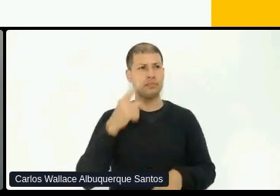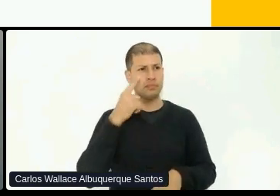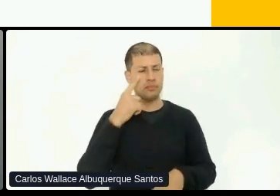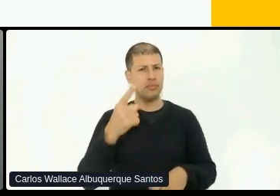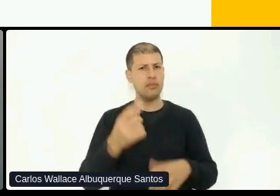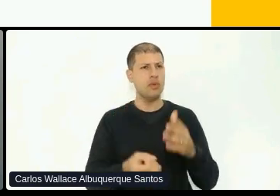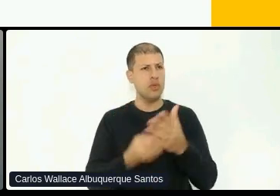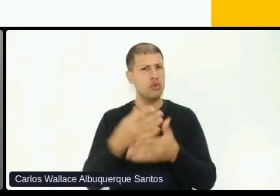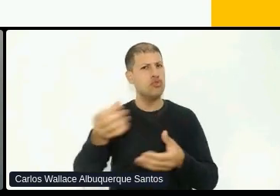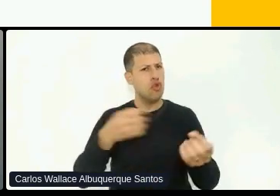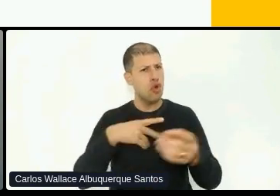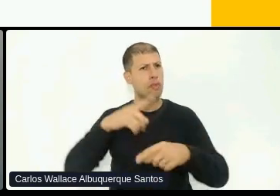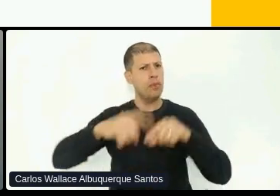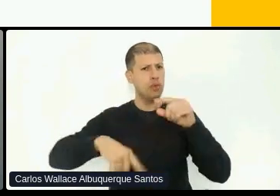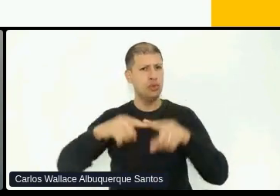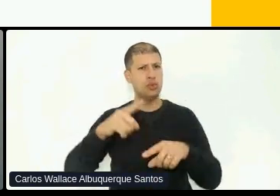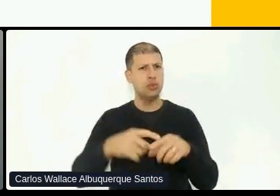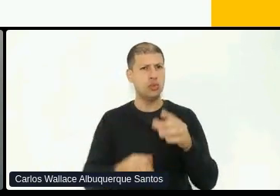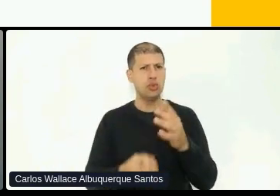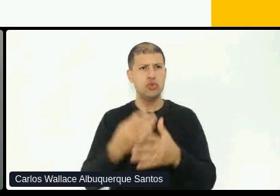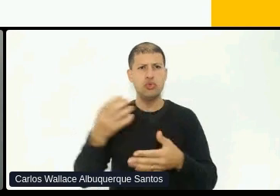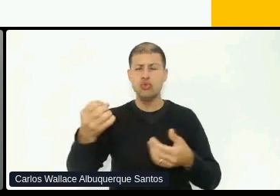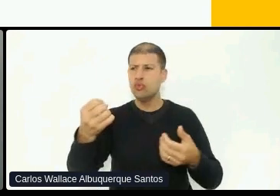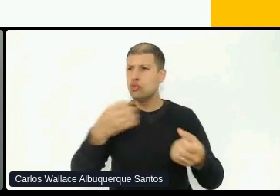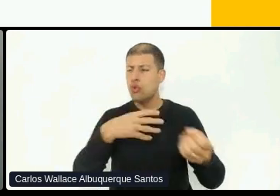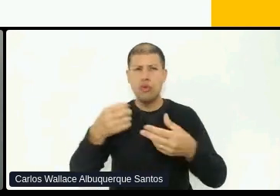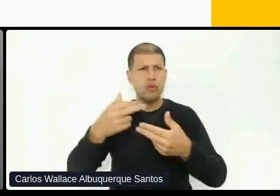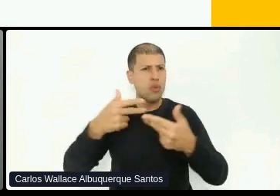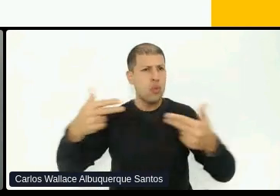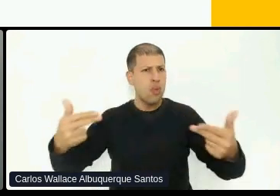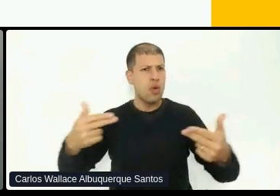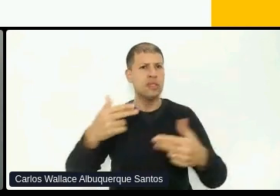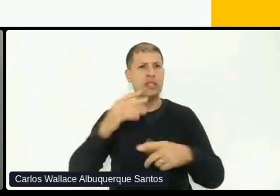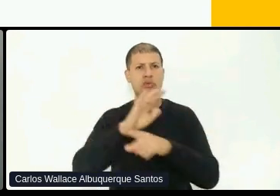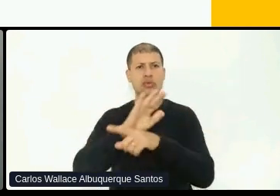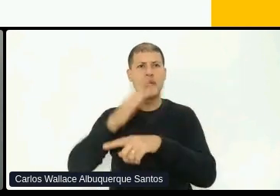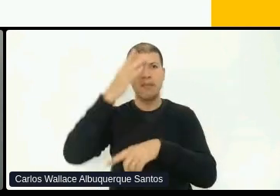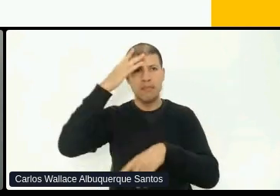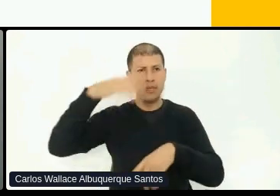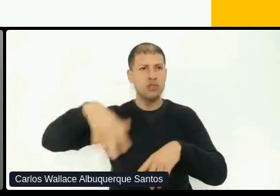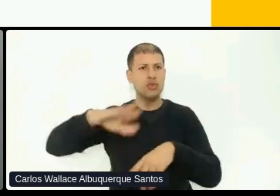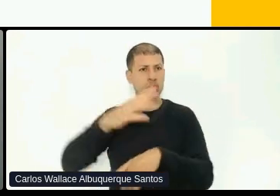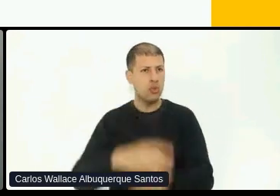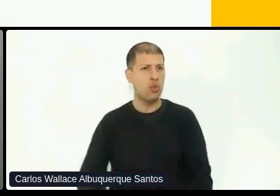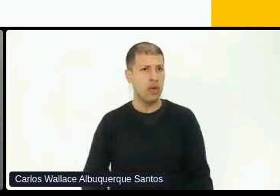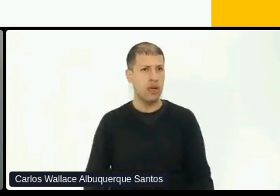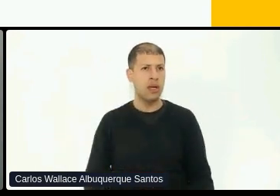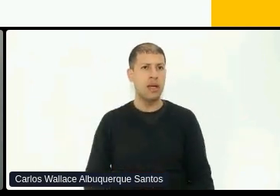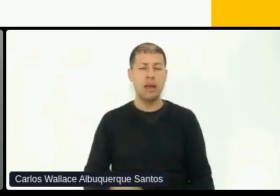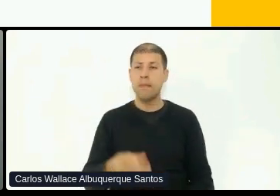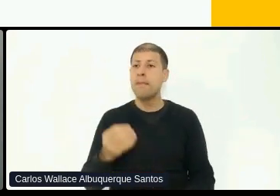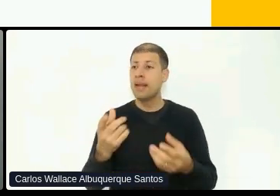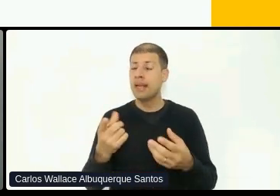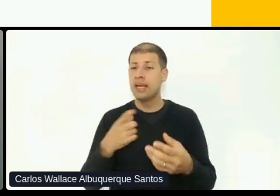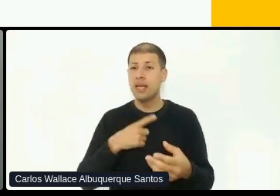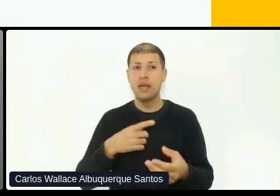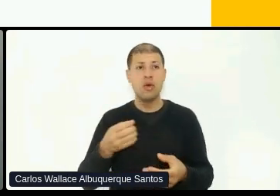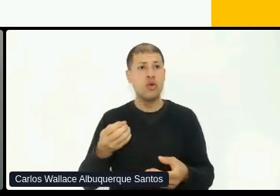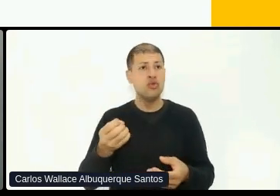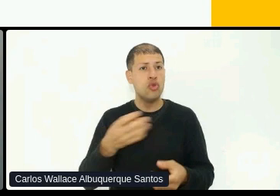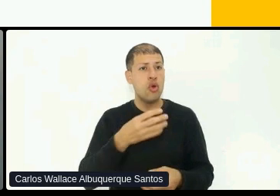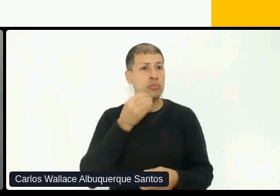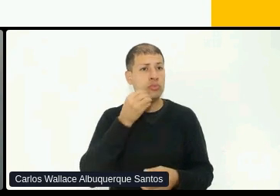novos produtos, eu crio novas possibilidades para as pessoas. Tá? De conseguir desbravar as oportunidades que as pessoas têm,